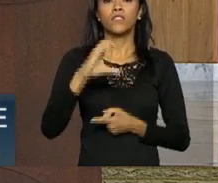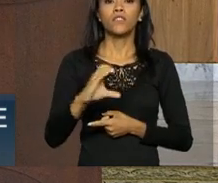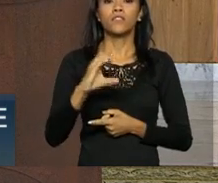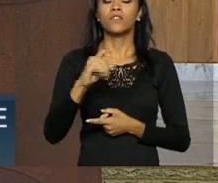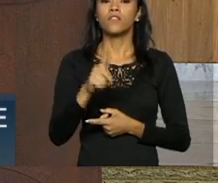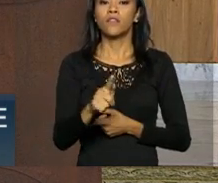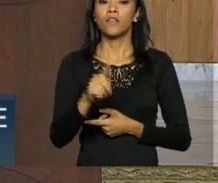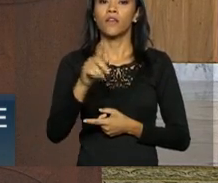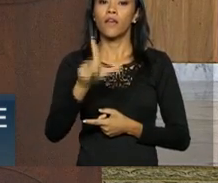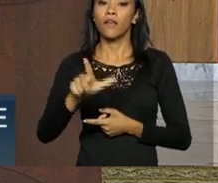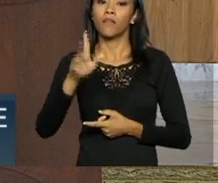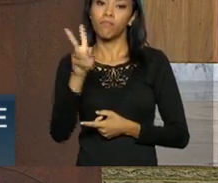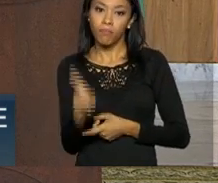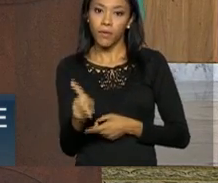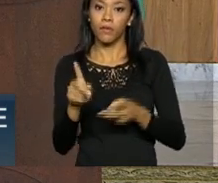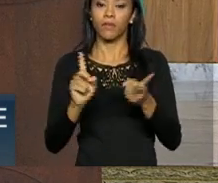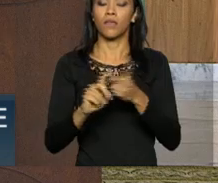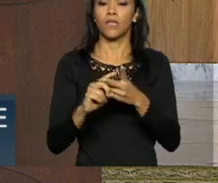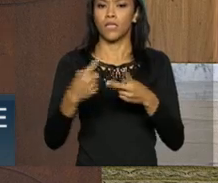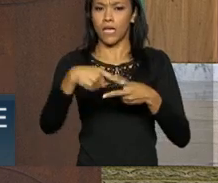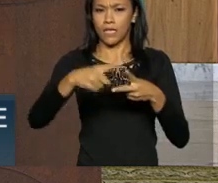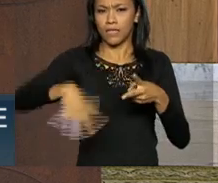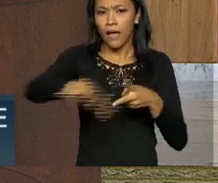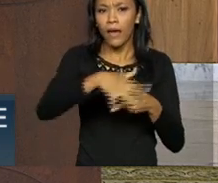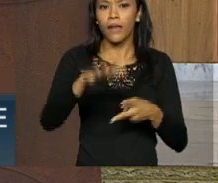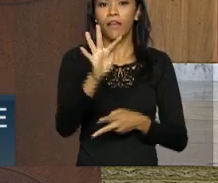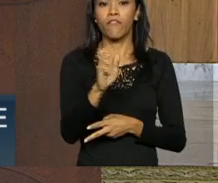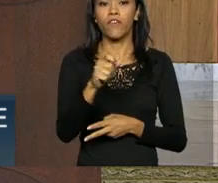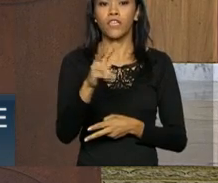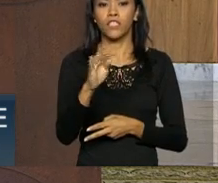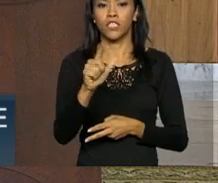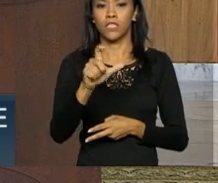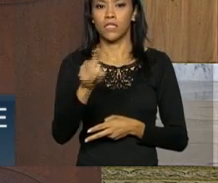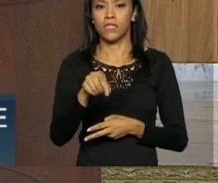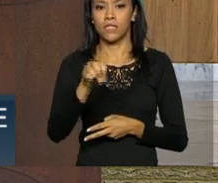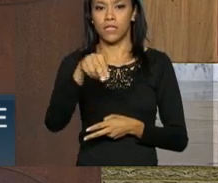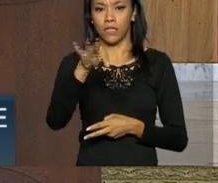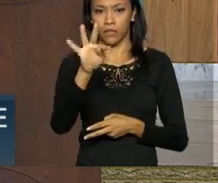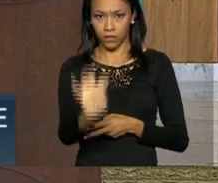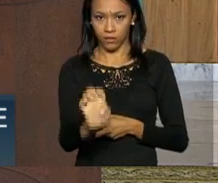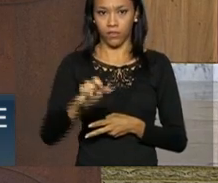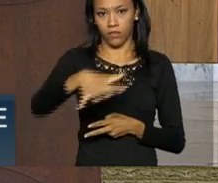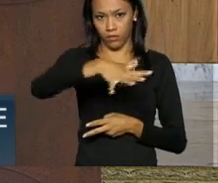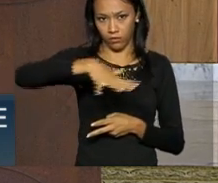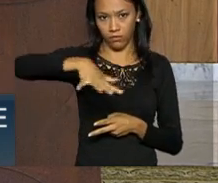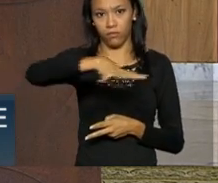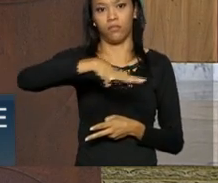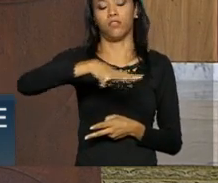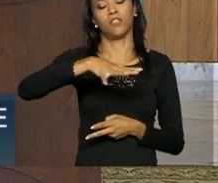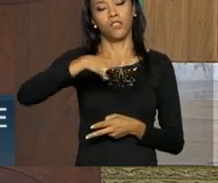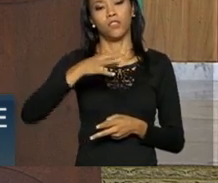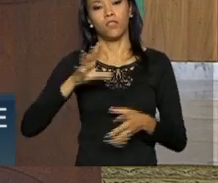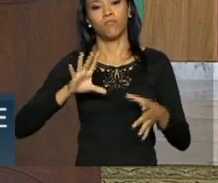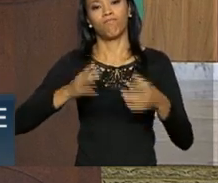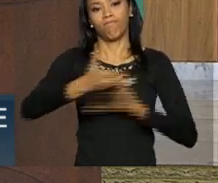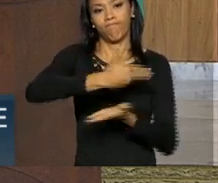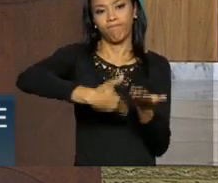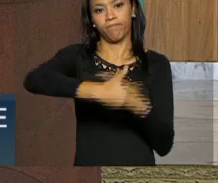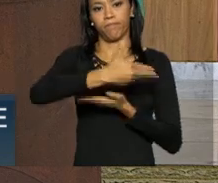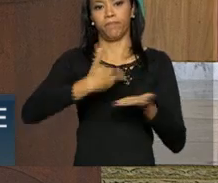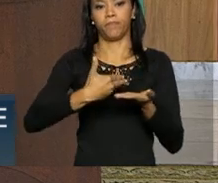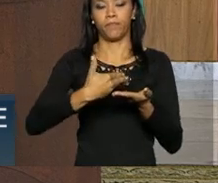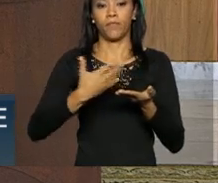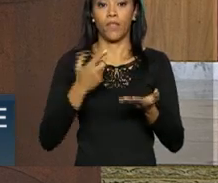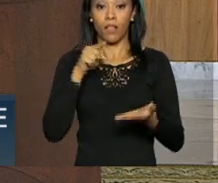e fertilizantes, aproveitando-se energias e complementariedades entre nossos países.